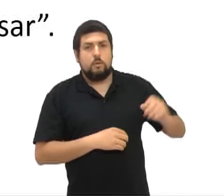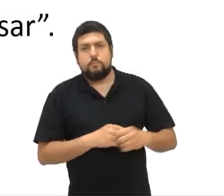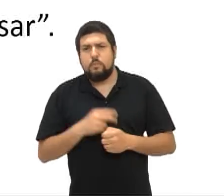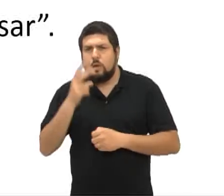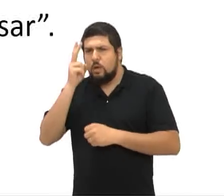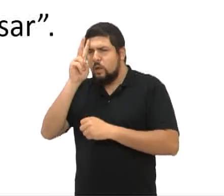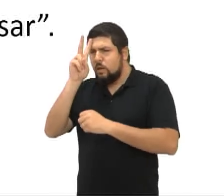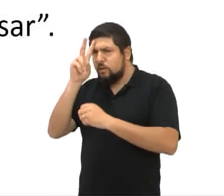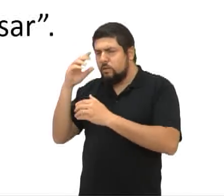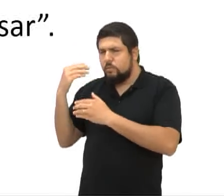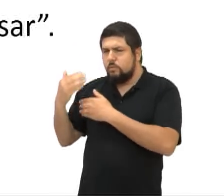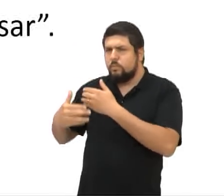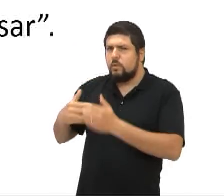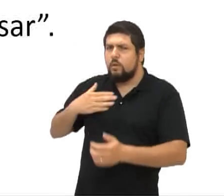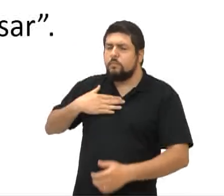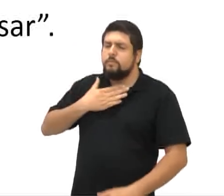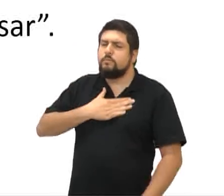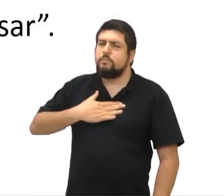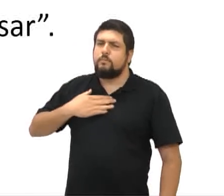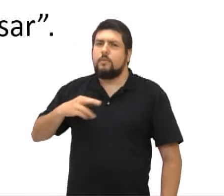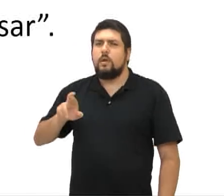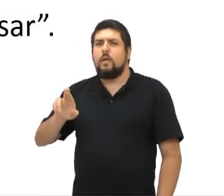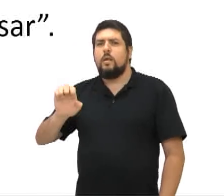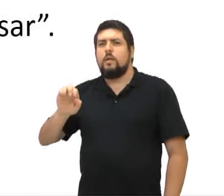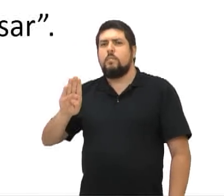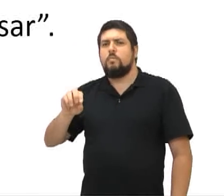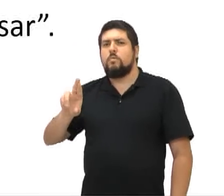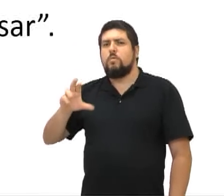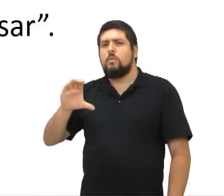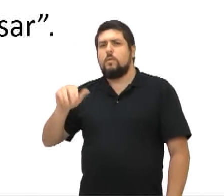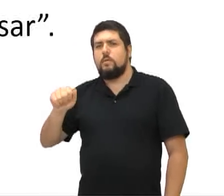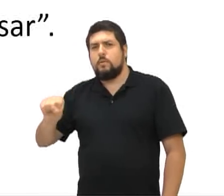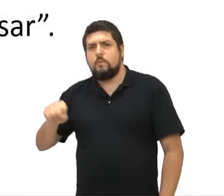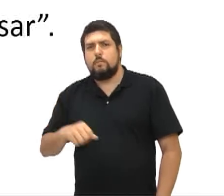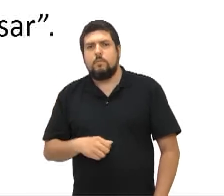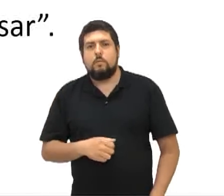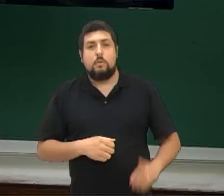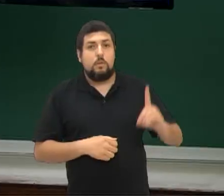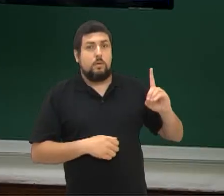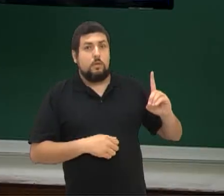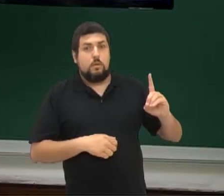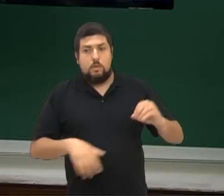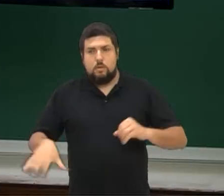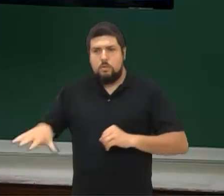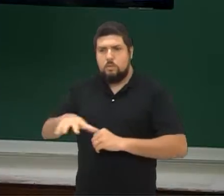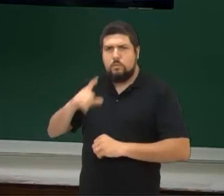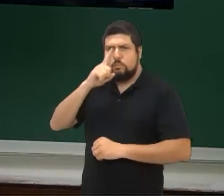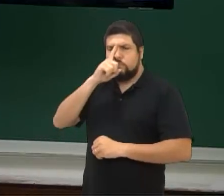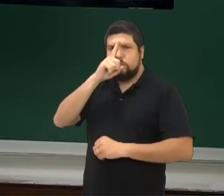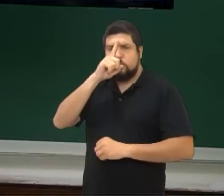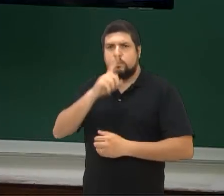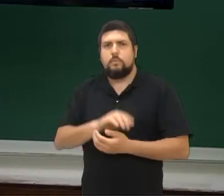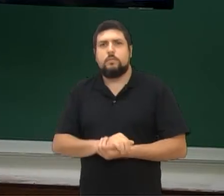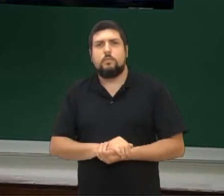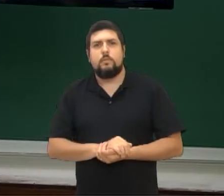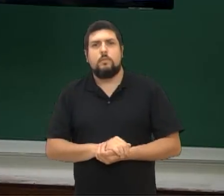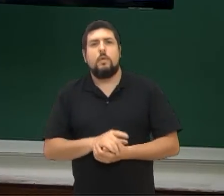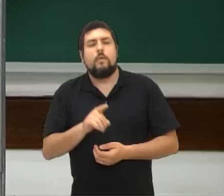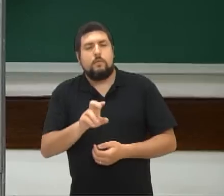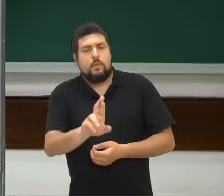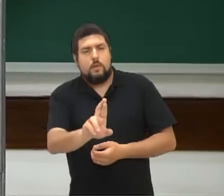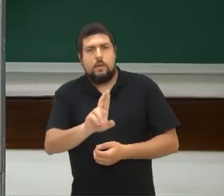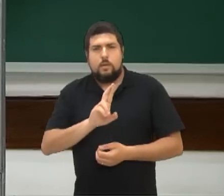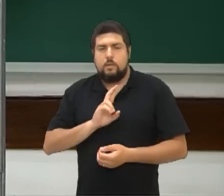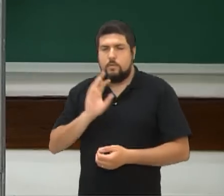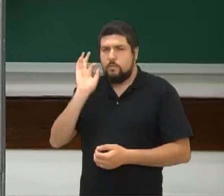querida Rebouças. E letra D. Região em perigo. Você responde essa questão. A